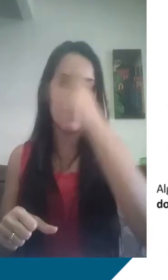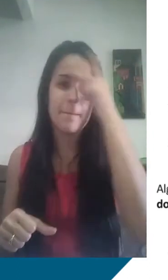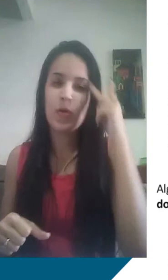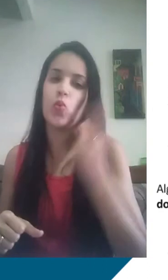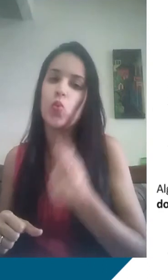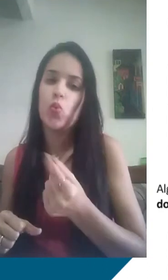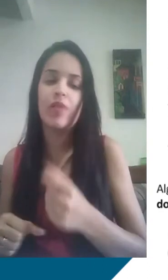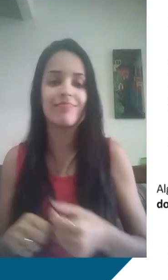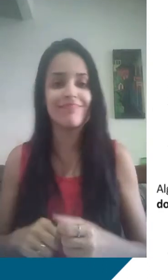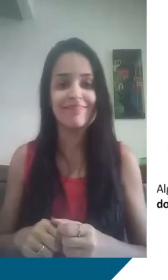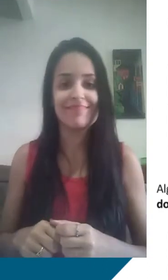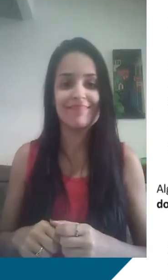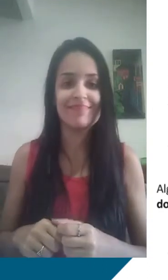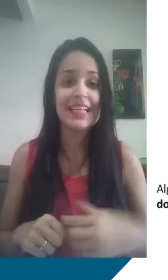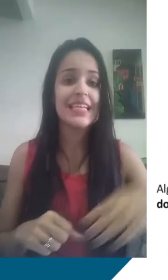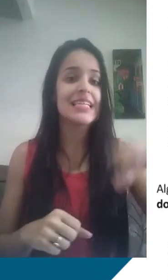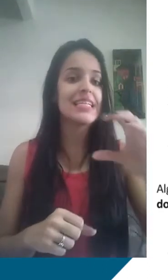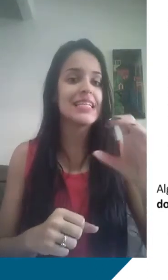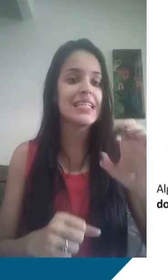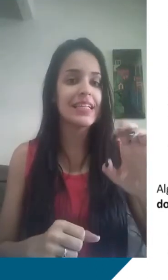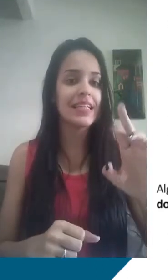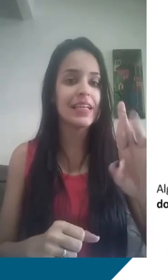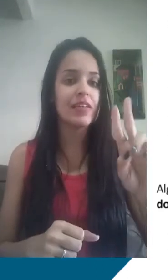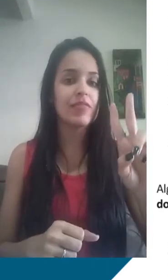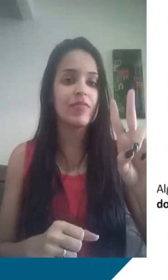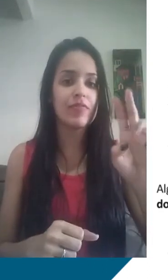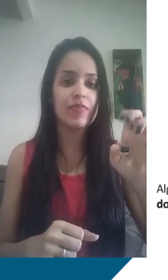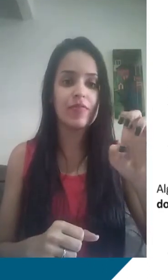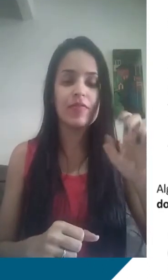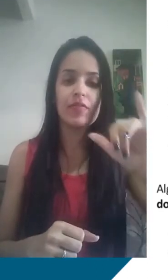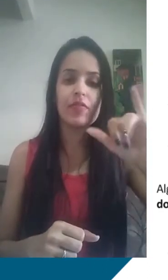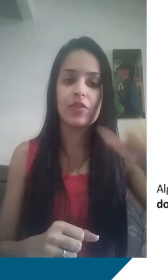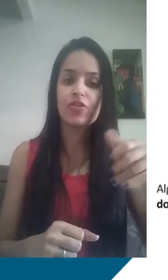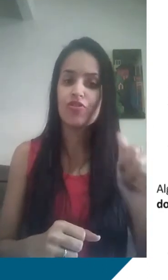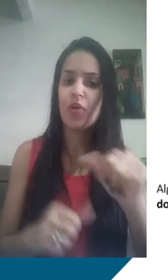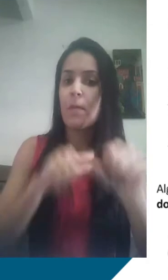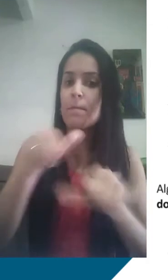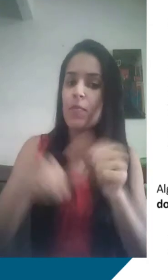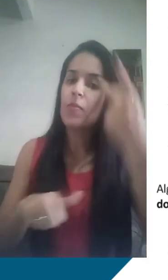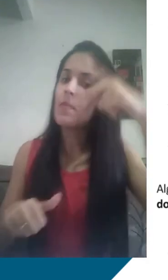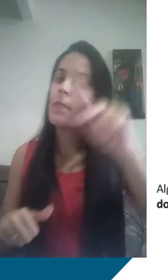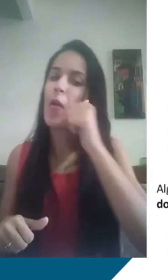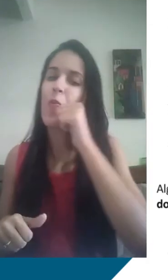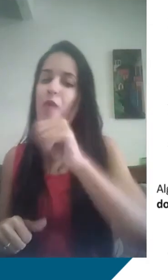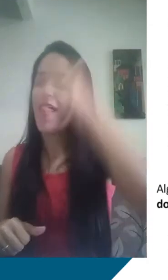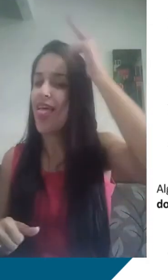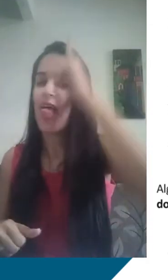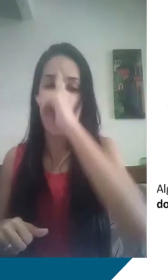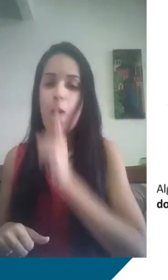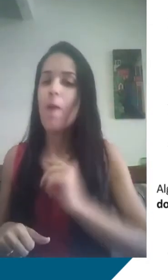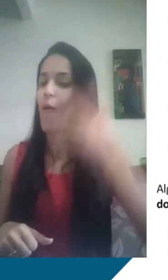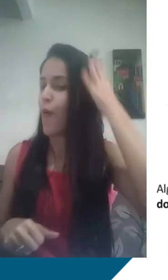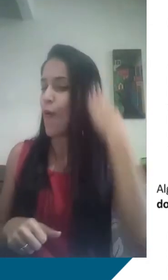comum num astro ou estrela, bastando tão somente utilizar o produto ou serviço divulgado. Assim, fazer o banal torna-se